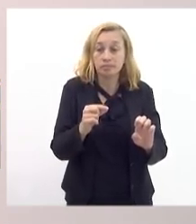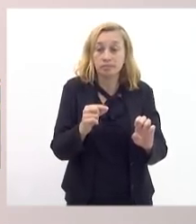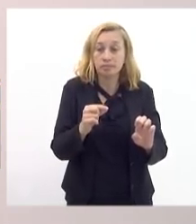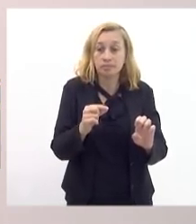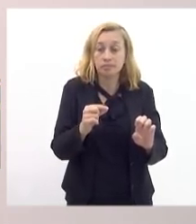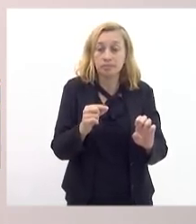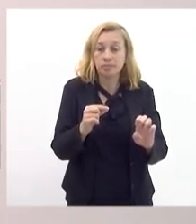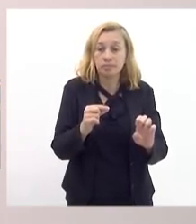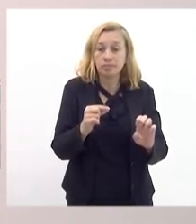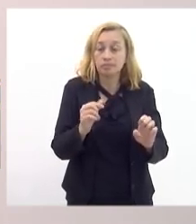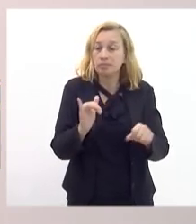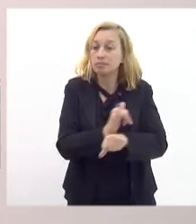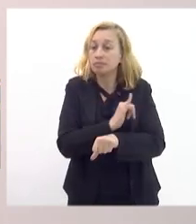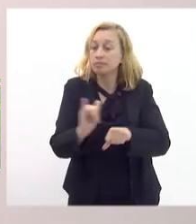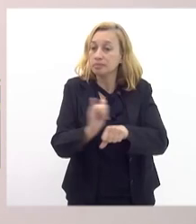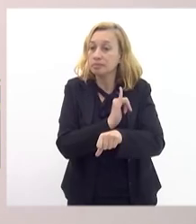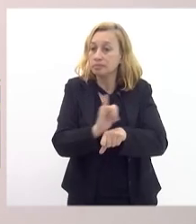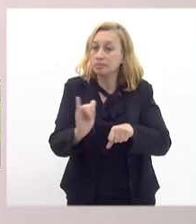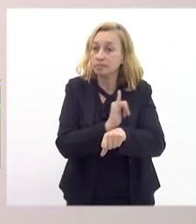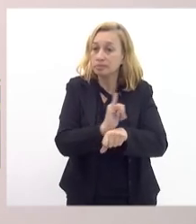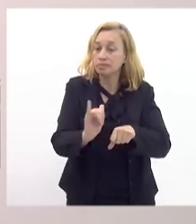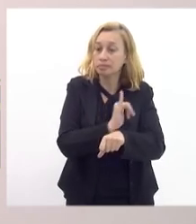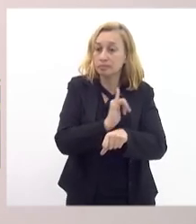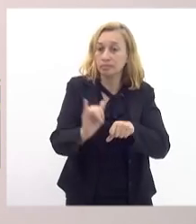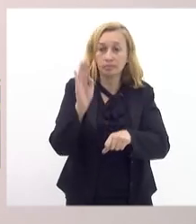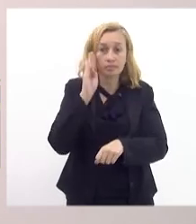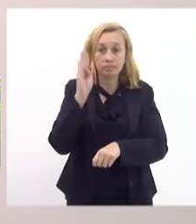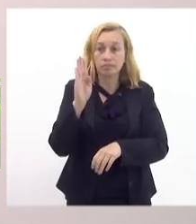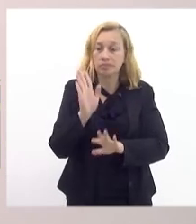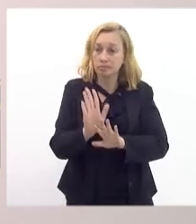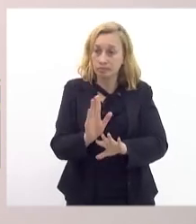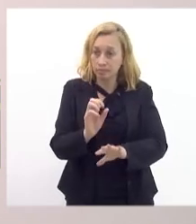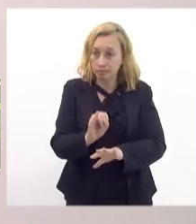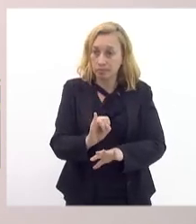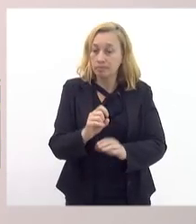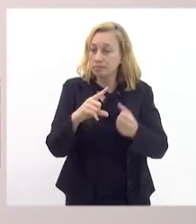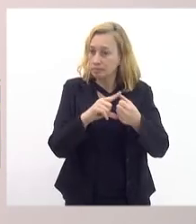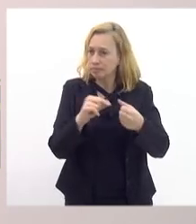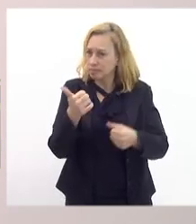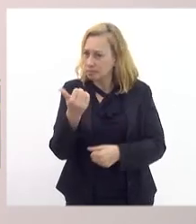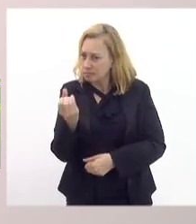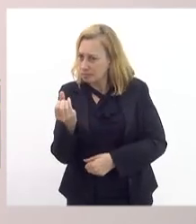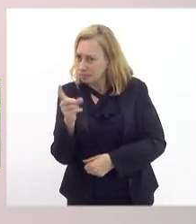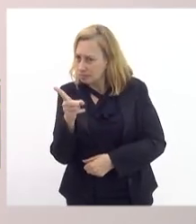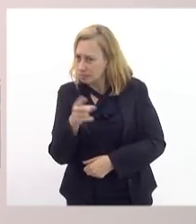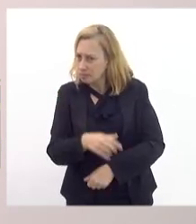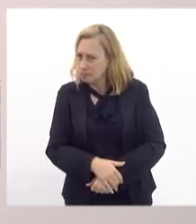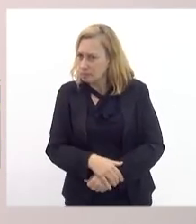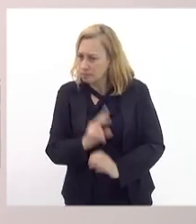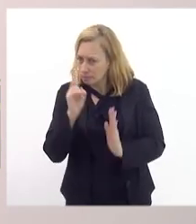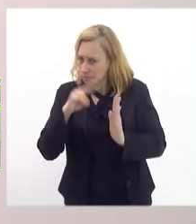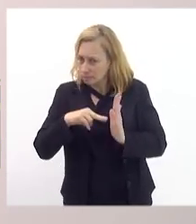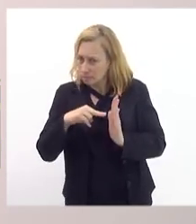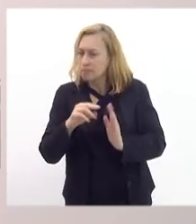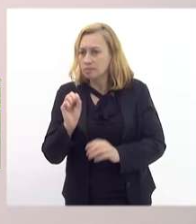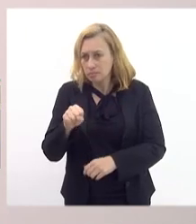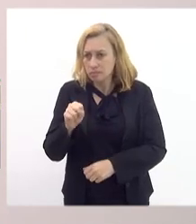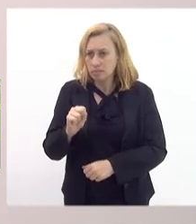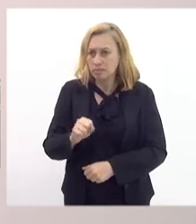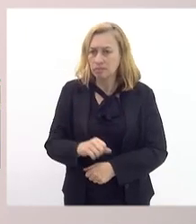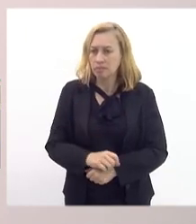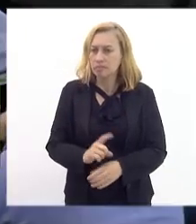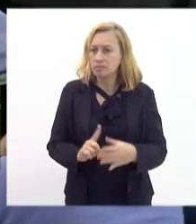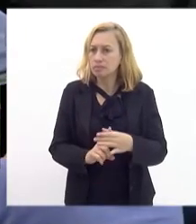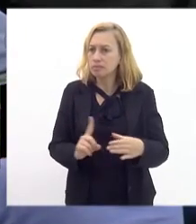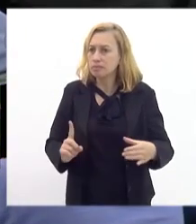separação de prima estratégico E caso seja caso seria enquanto aqui o artigo 16 É sim isolado também não